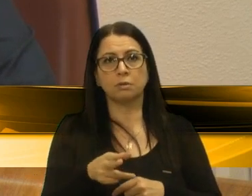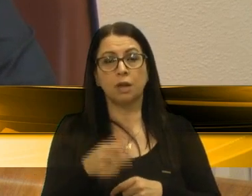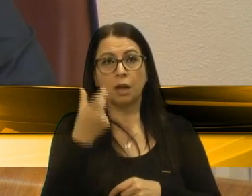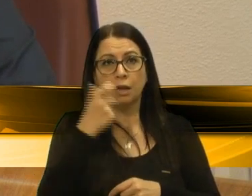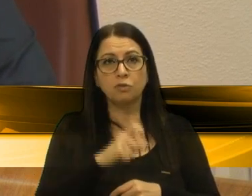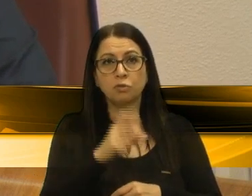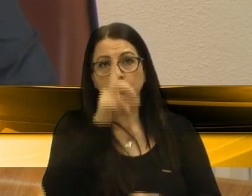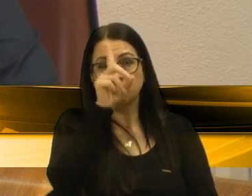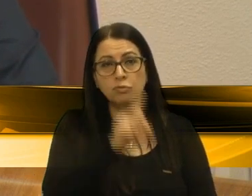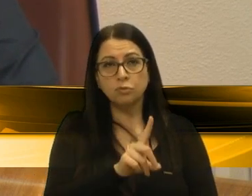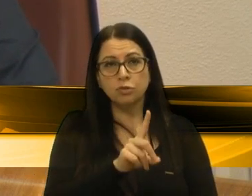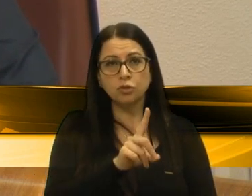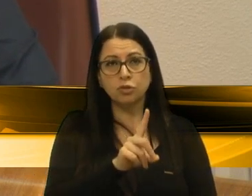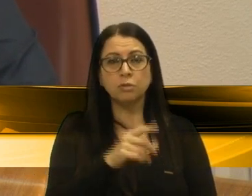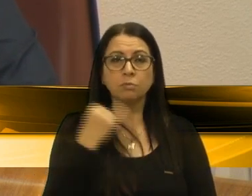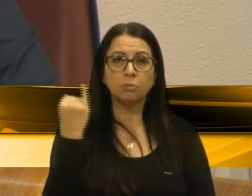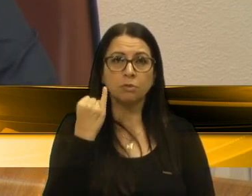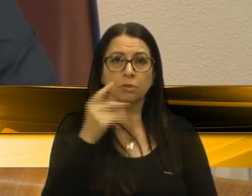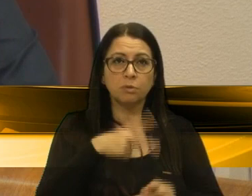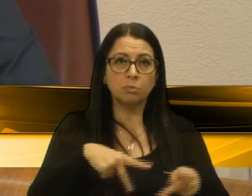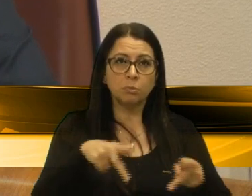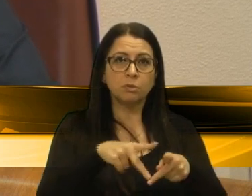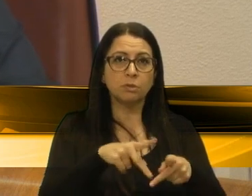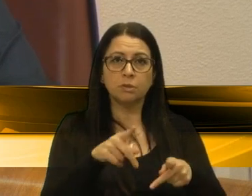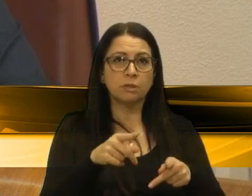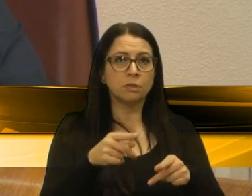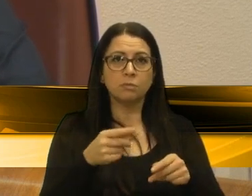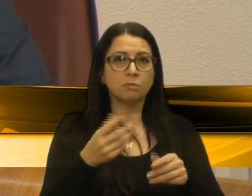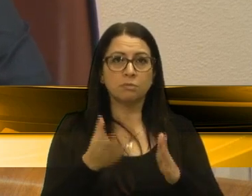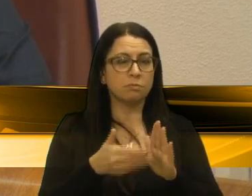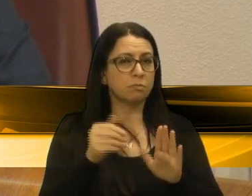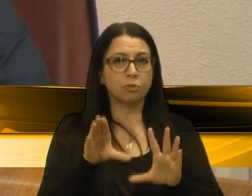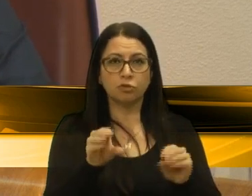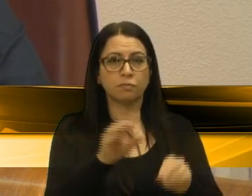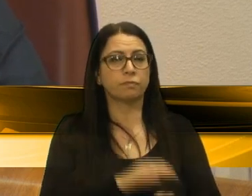que é um direito muito importante da população e a gente não pretende mexer.